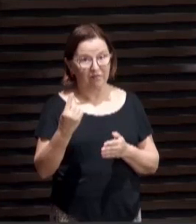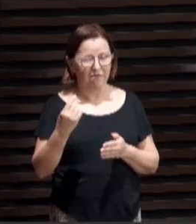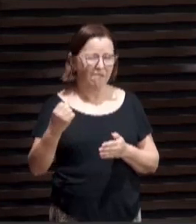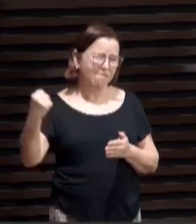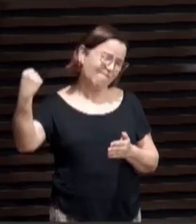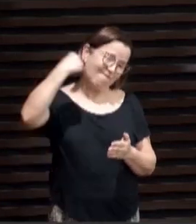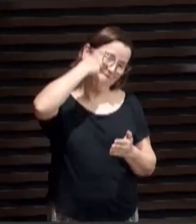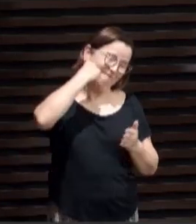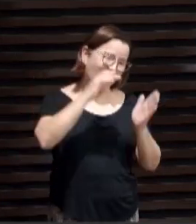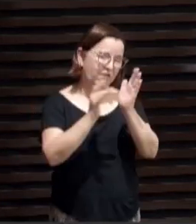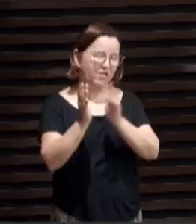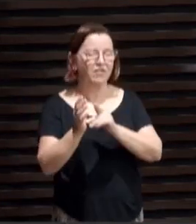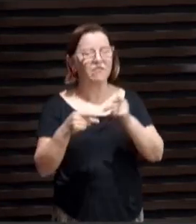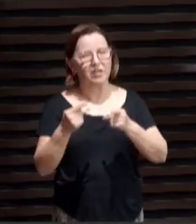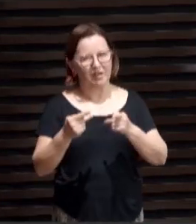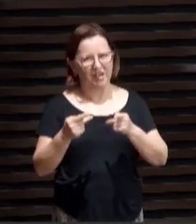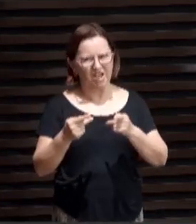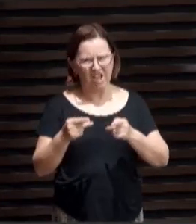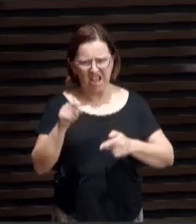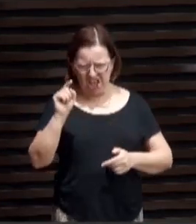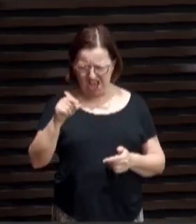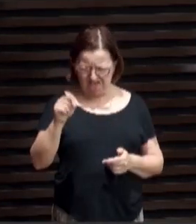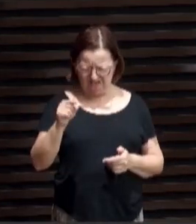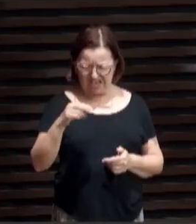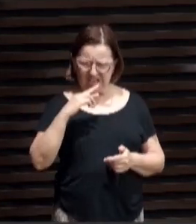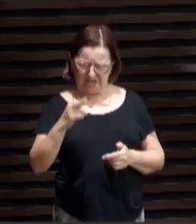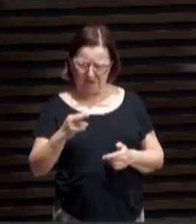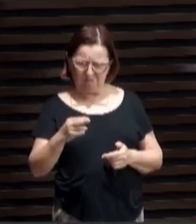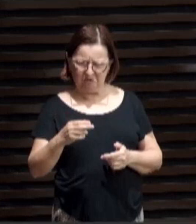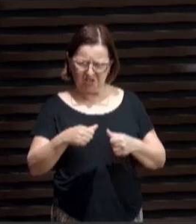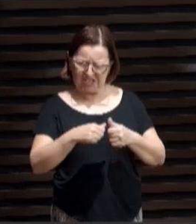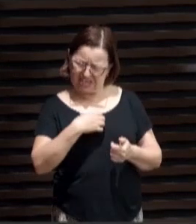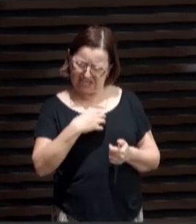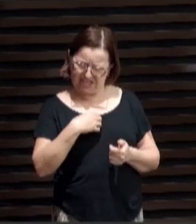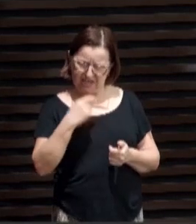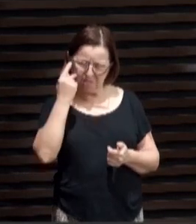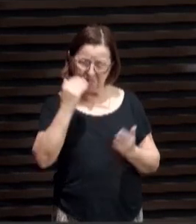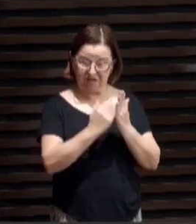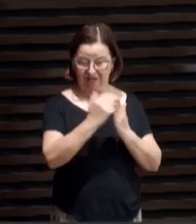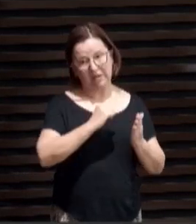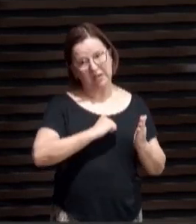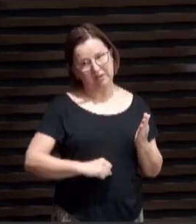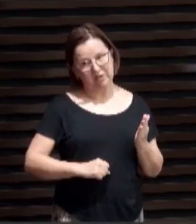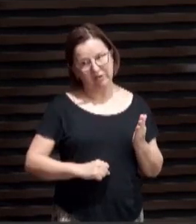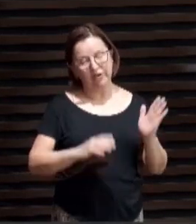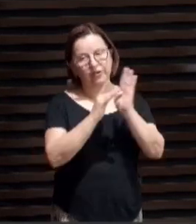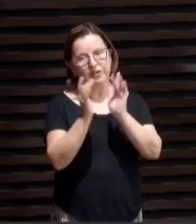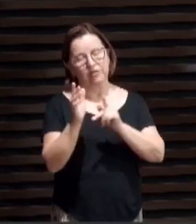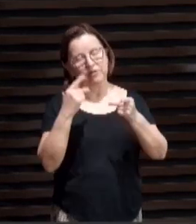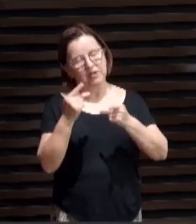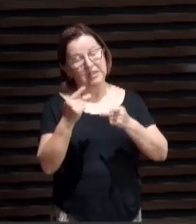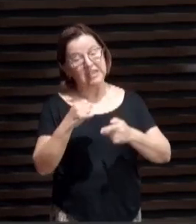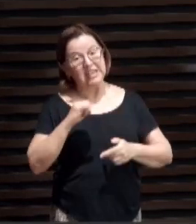dizendo: É assim que falas ao sumo sacerdote? Replicou-lhe Jesus: Se falei mal,